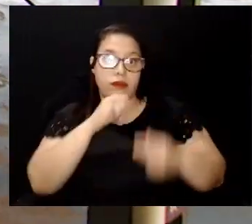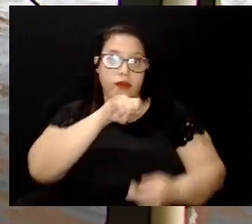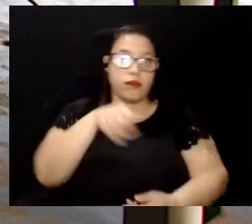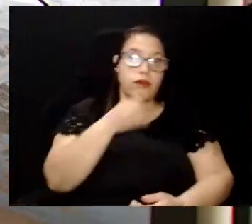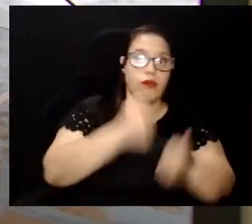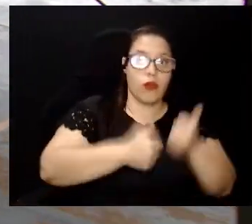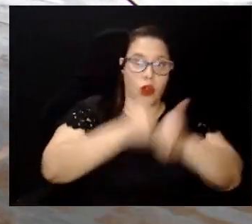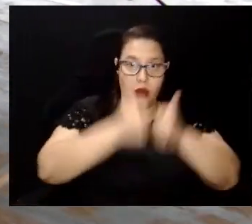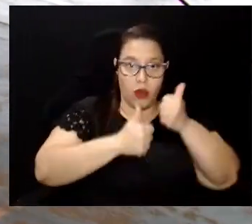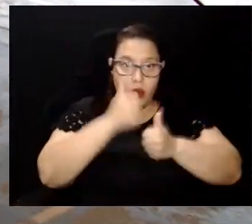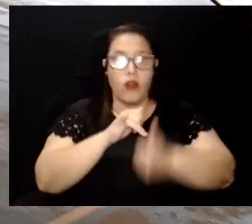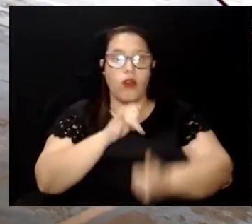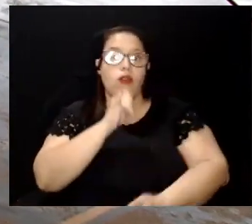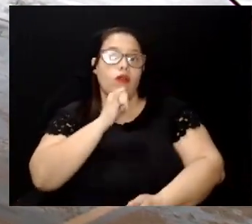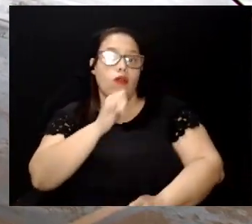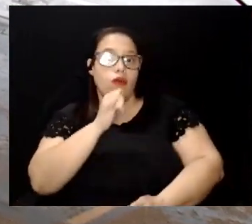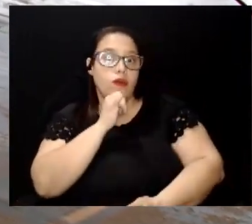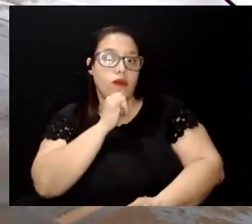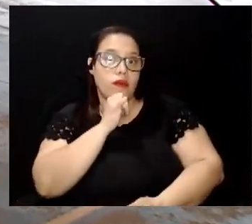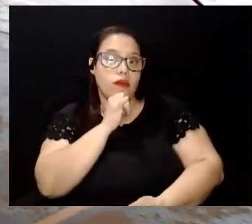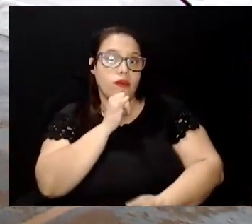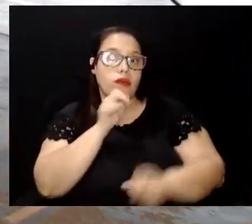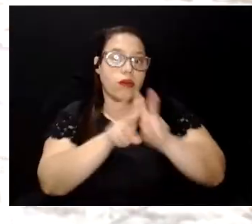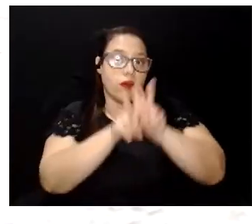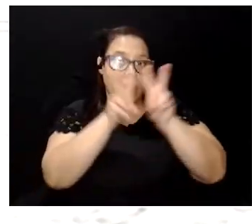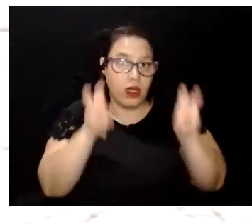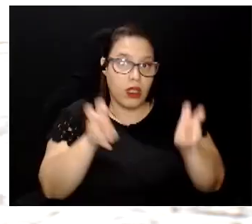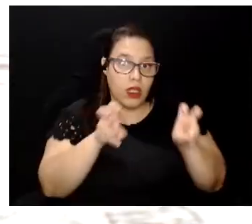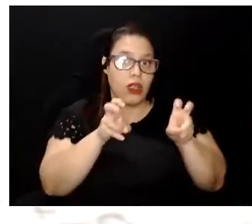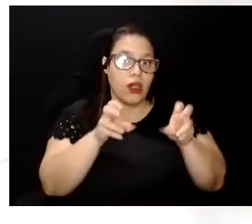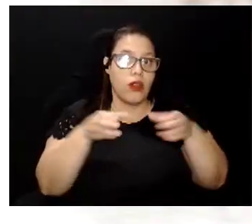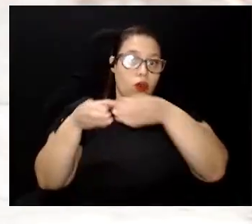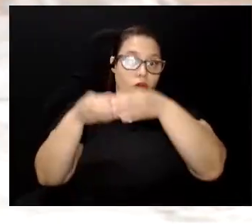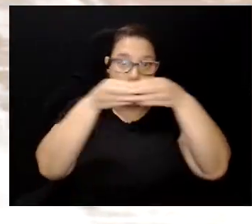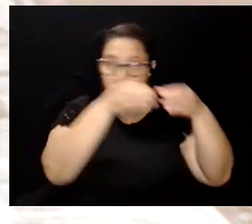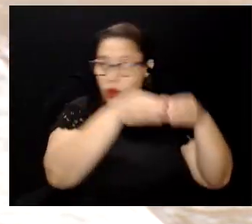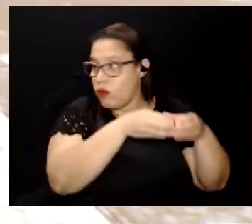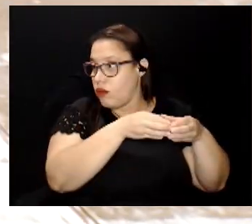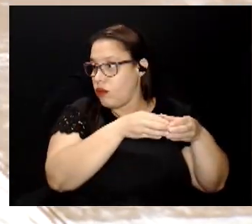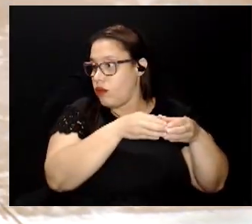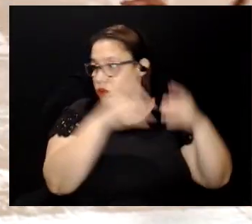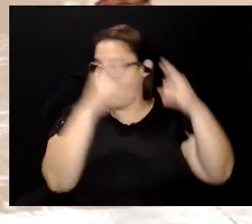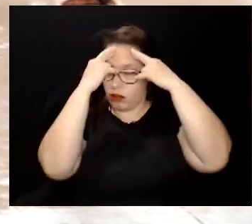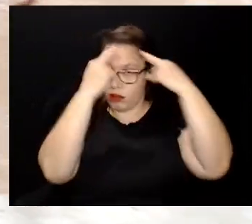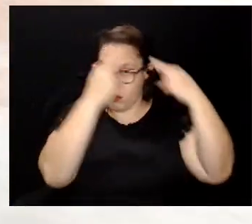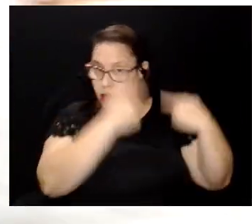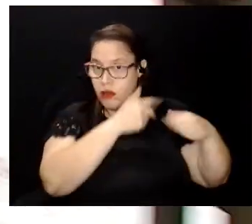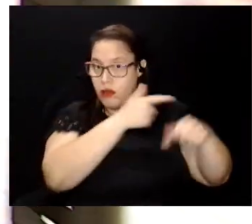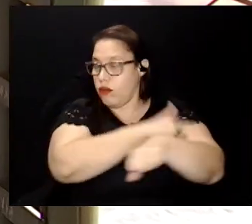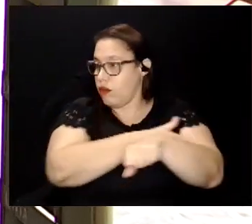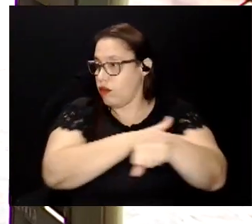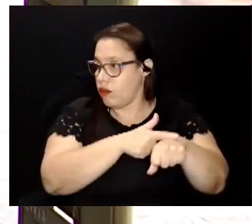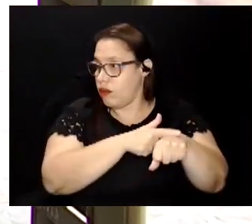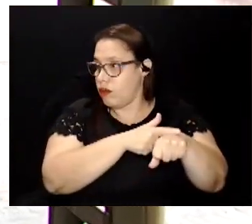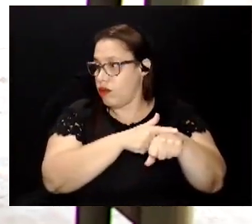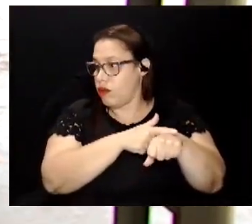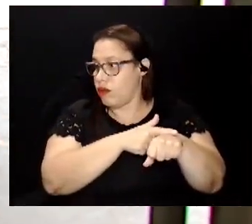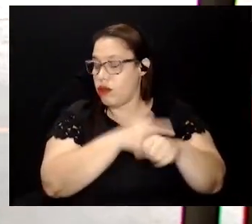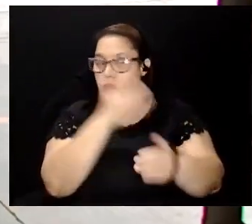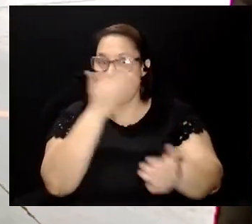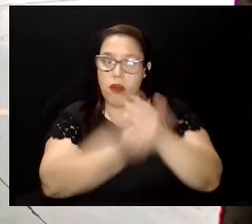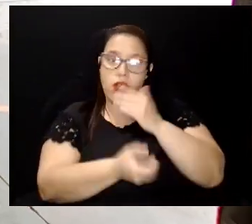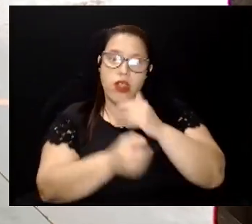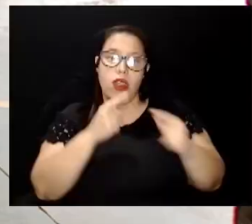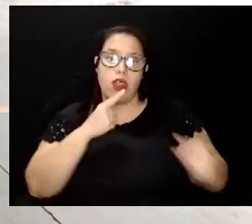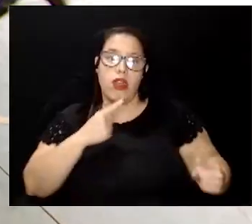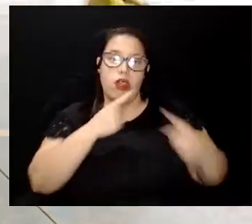sobre a questão do coletivo, do respeito, né, do um perder, o outro ganhar, que é essa frustração que